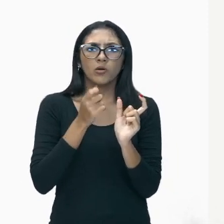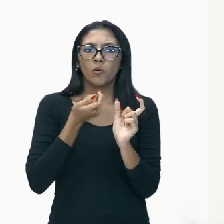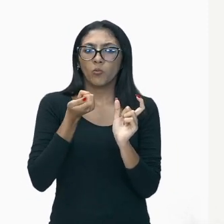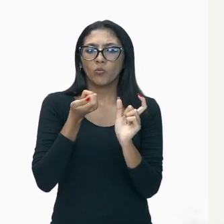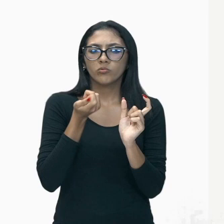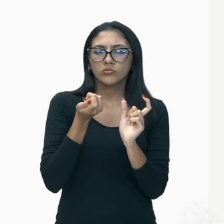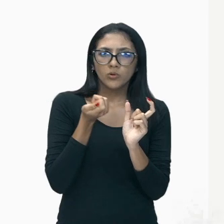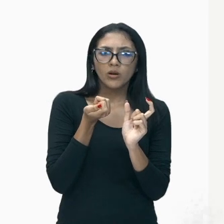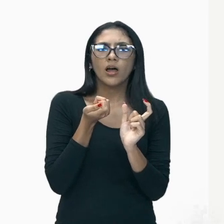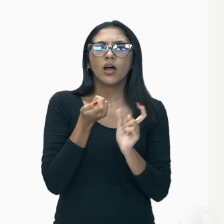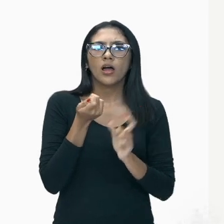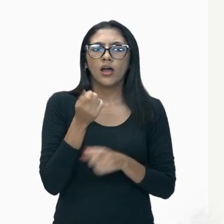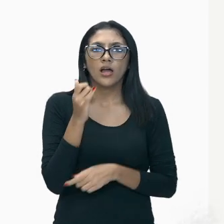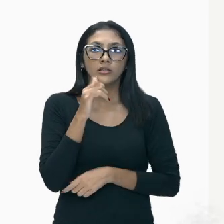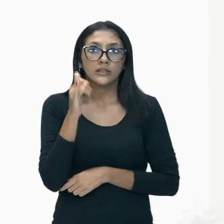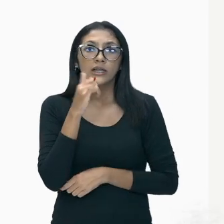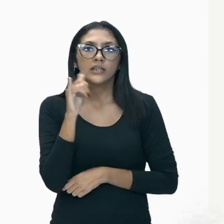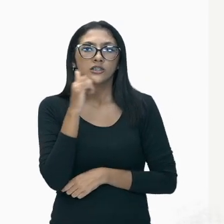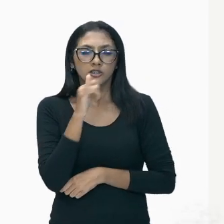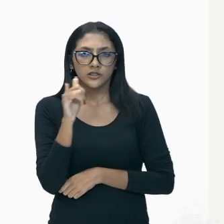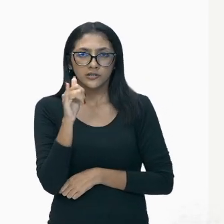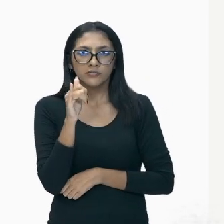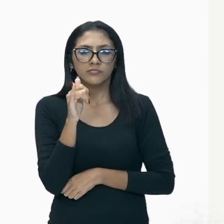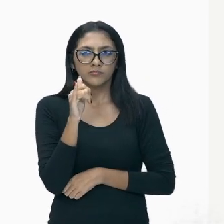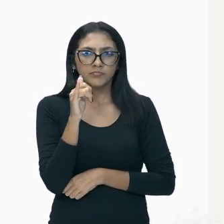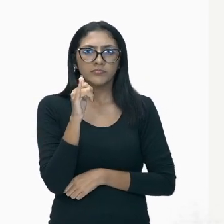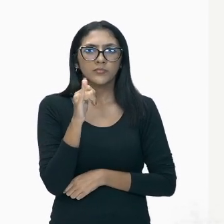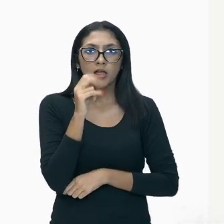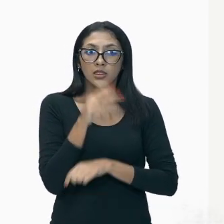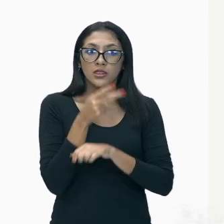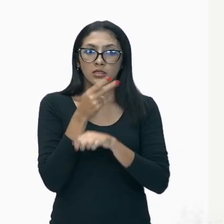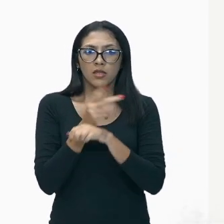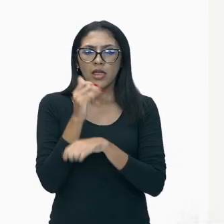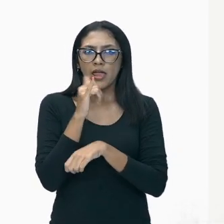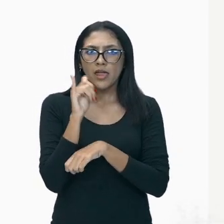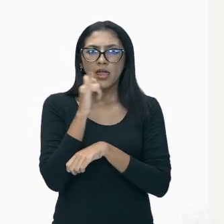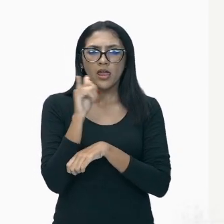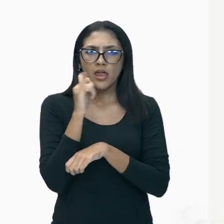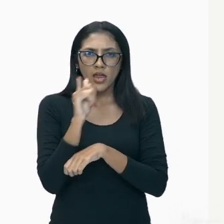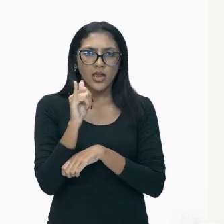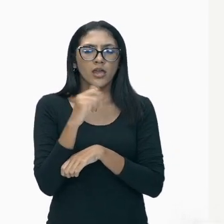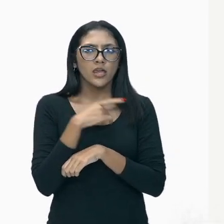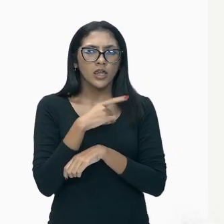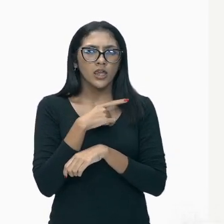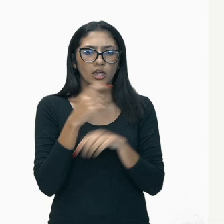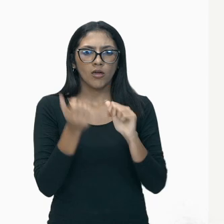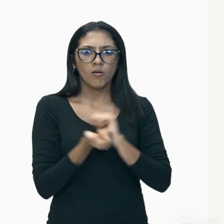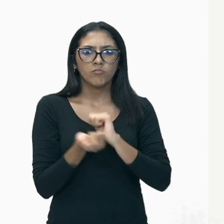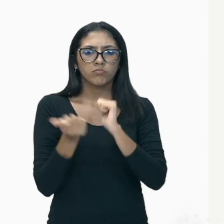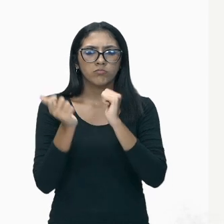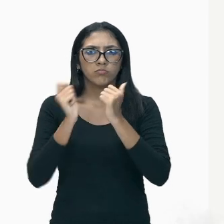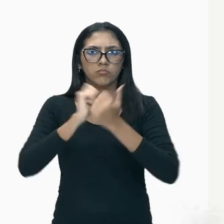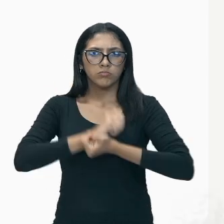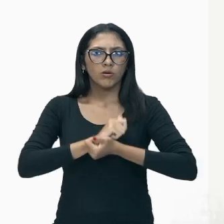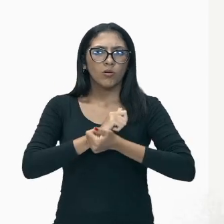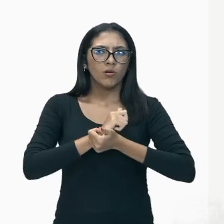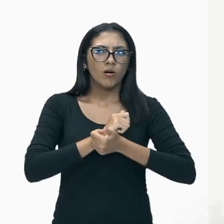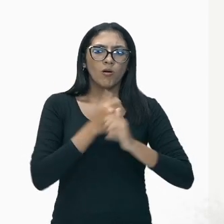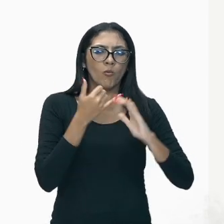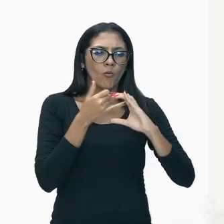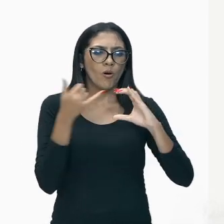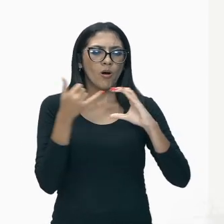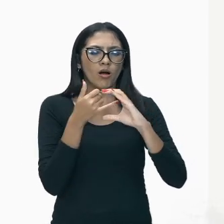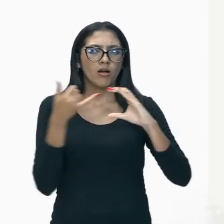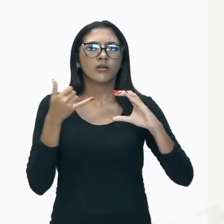da corrente elétrica. E quando ocorre o efeito Joule, nós temos o quê? Uma energia elétrica se